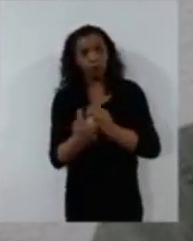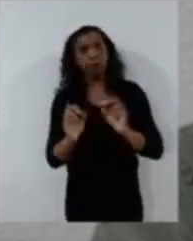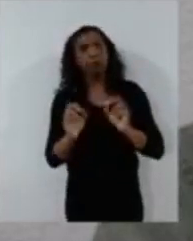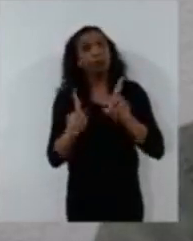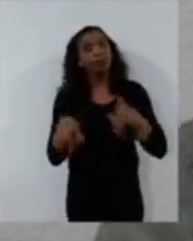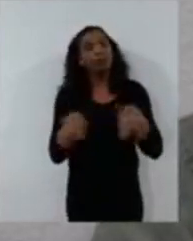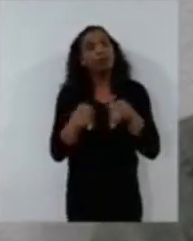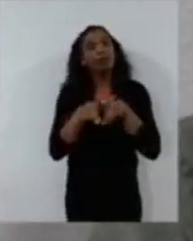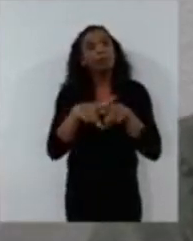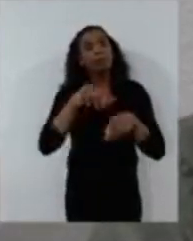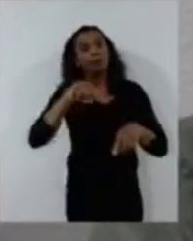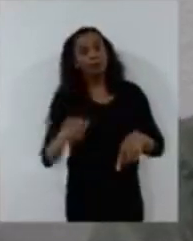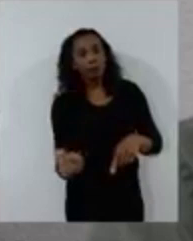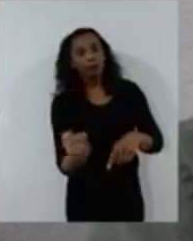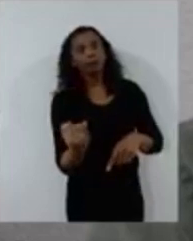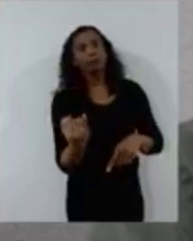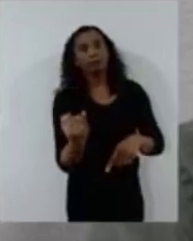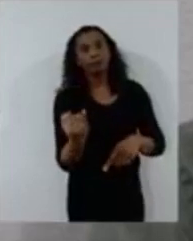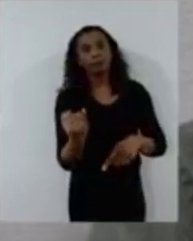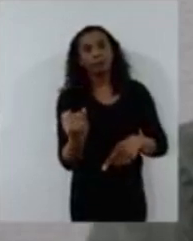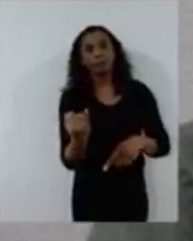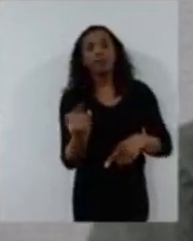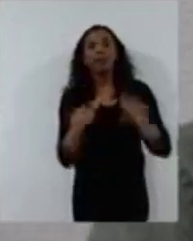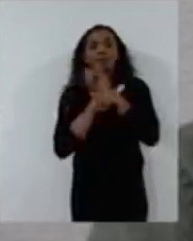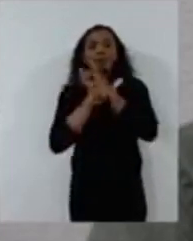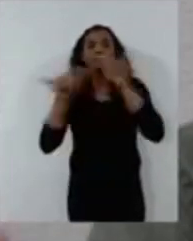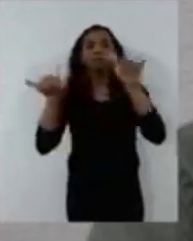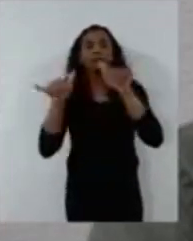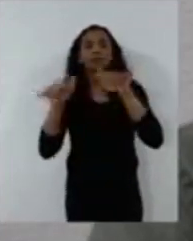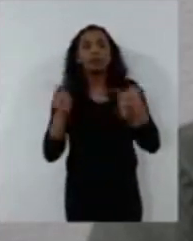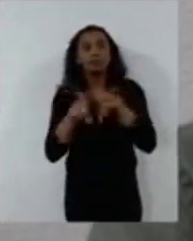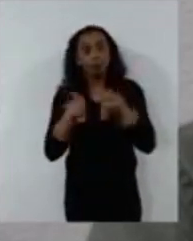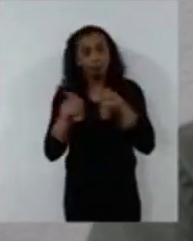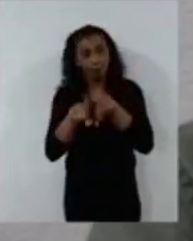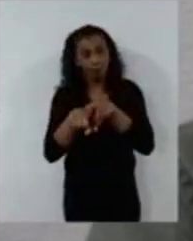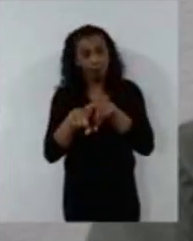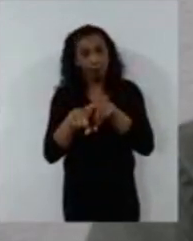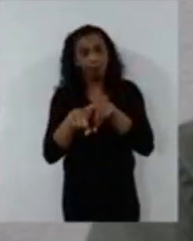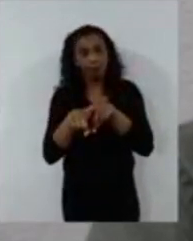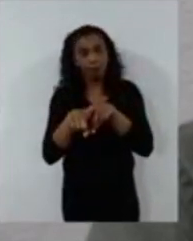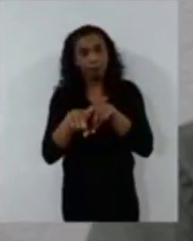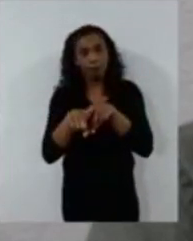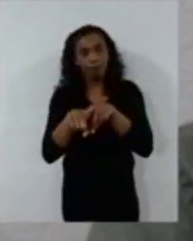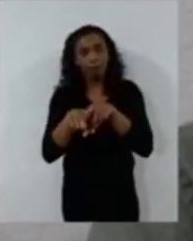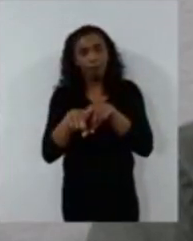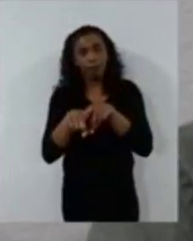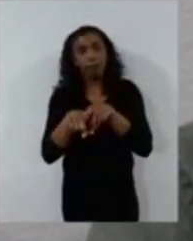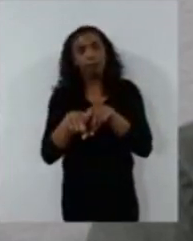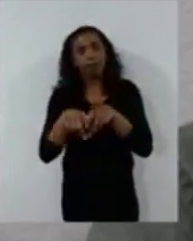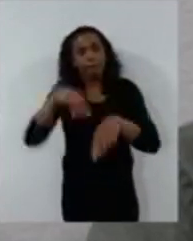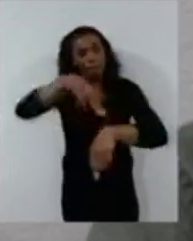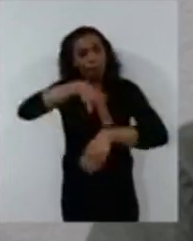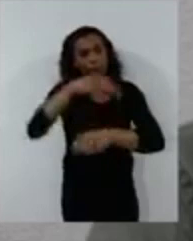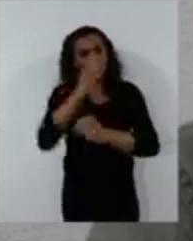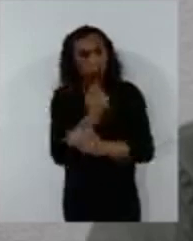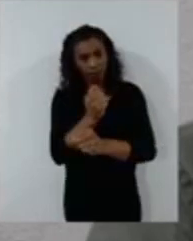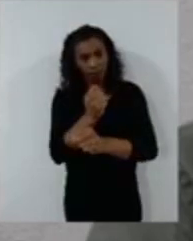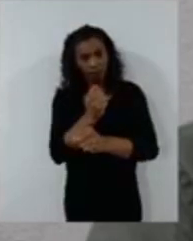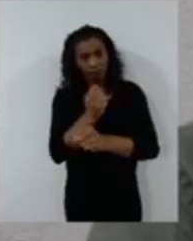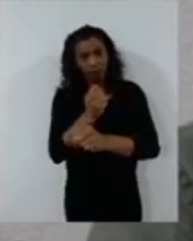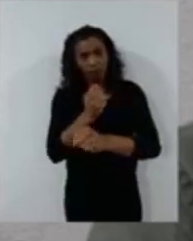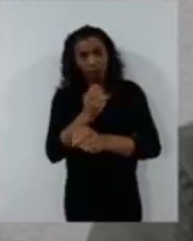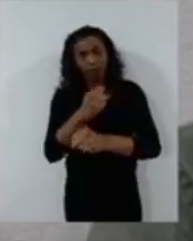Quero aproveitar e dizer, como eu já falei, né, que o Muriaé Mais Consciente